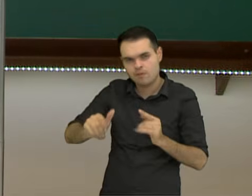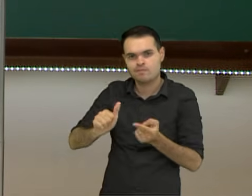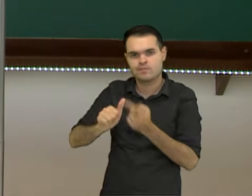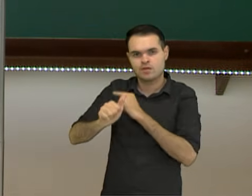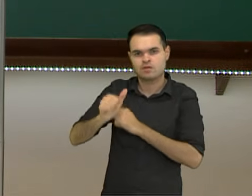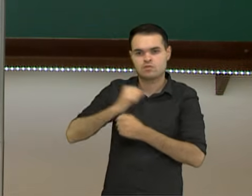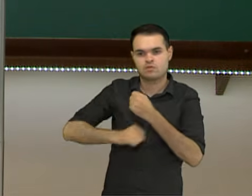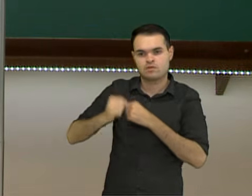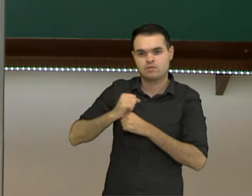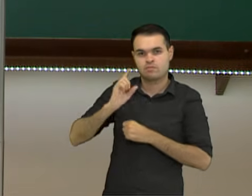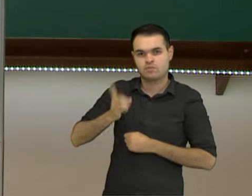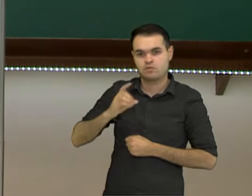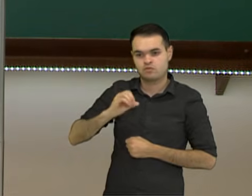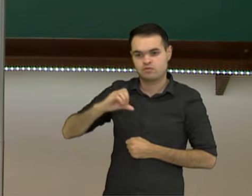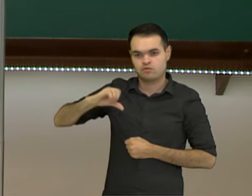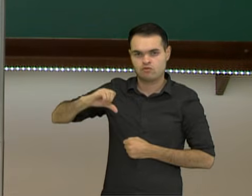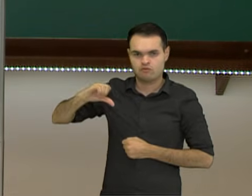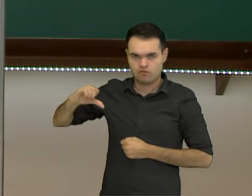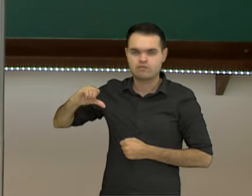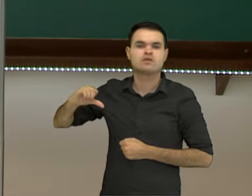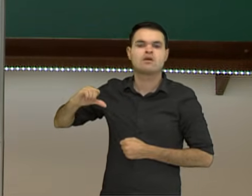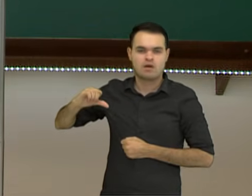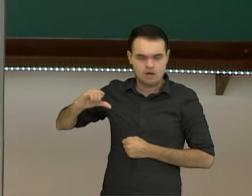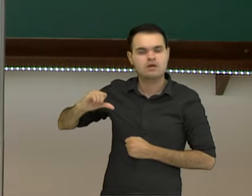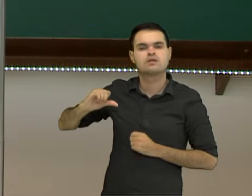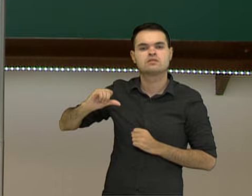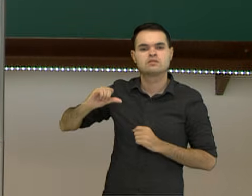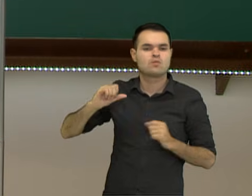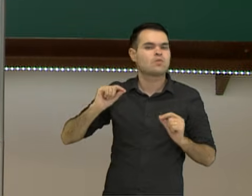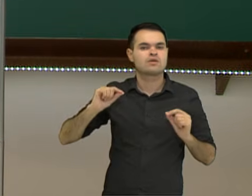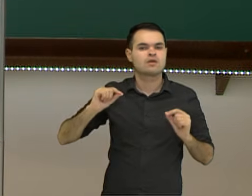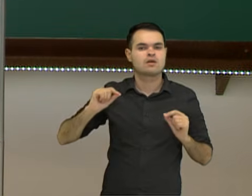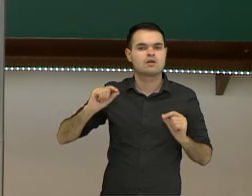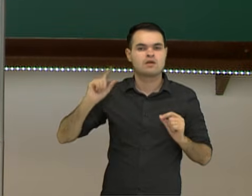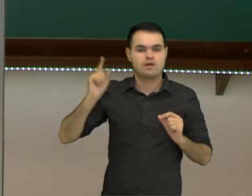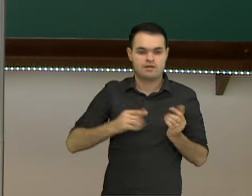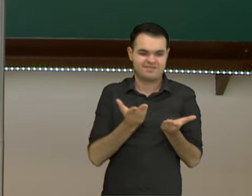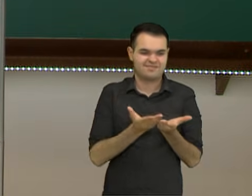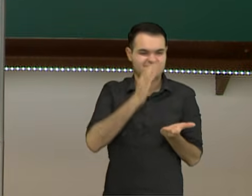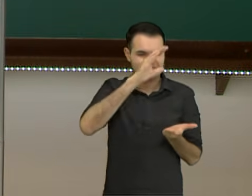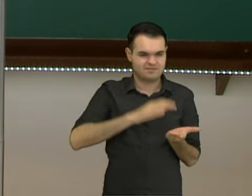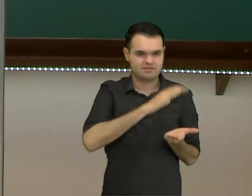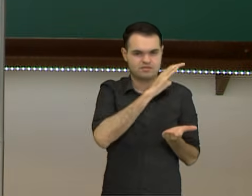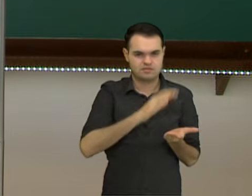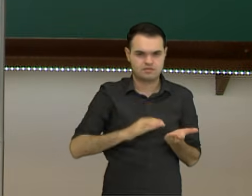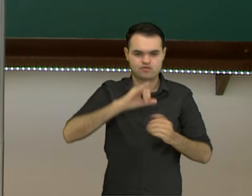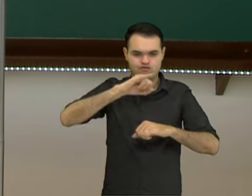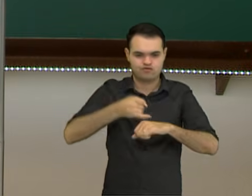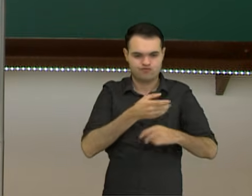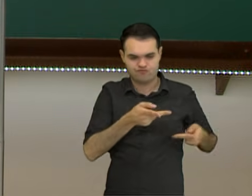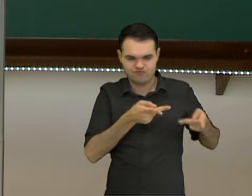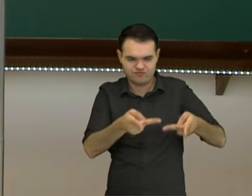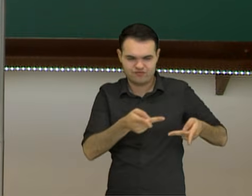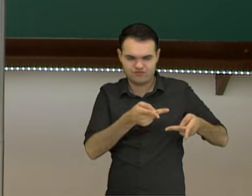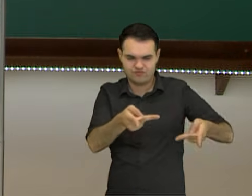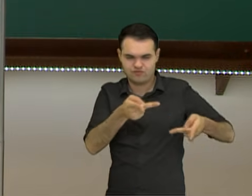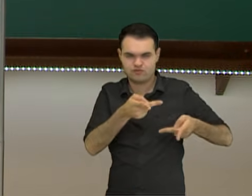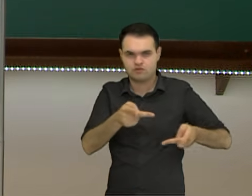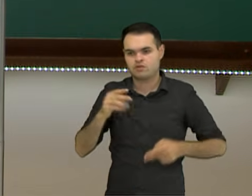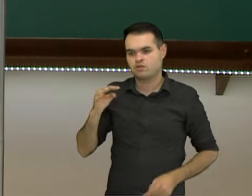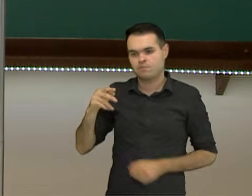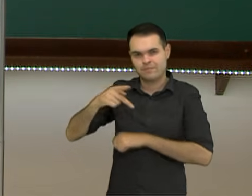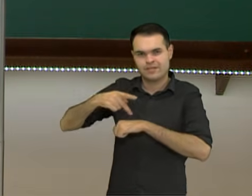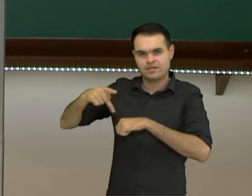de 1099, a partir da proibição dos cristãos de visitarem Jerusalém. Então, os